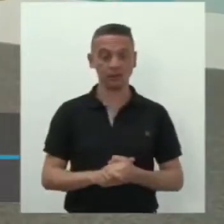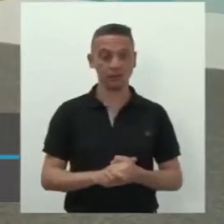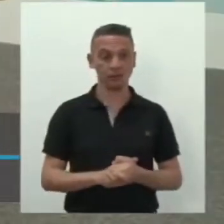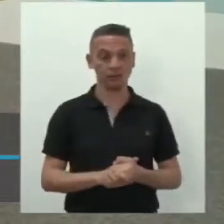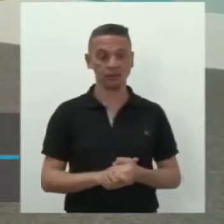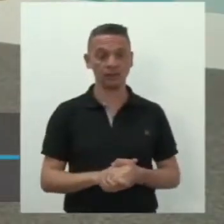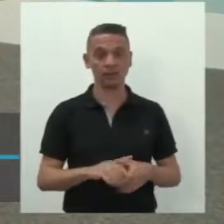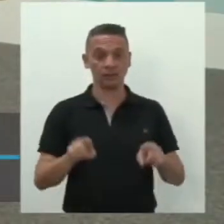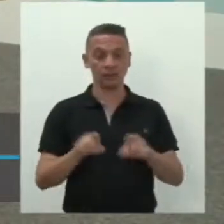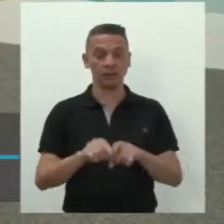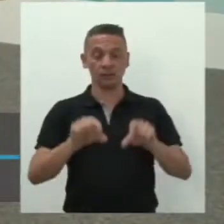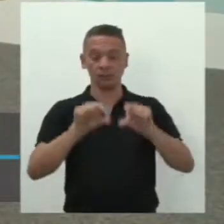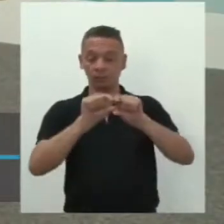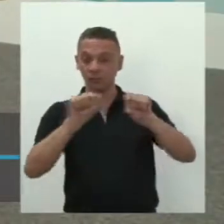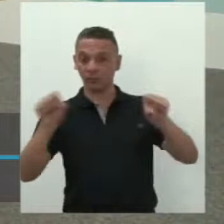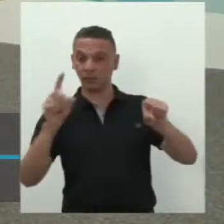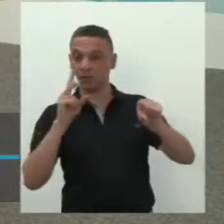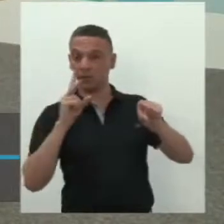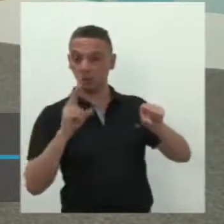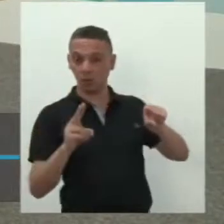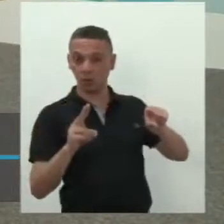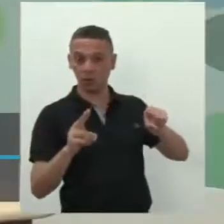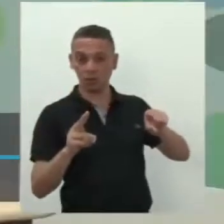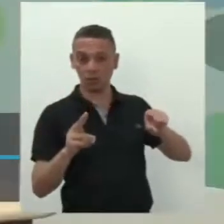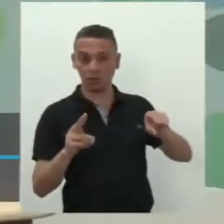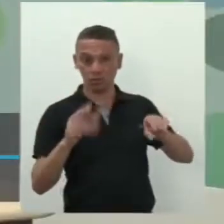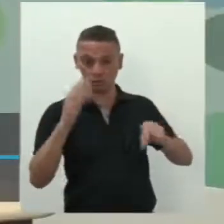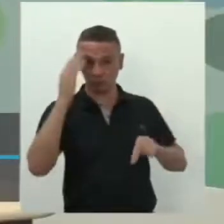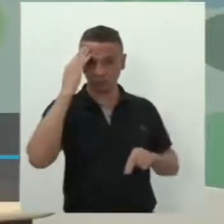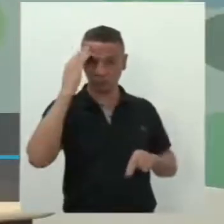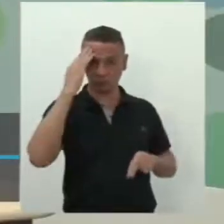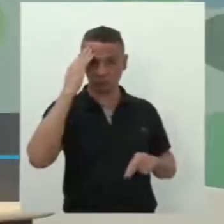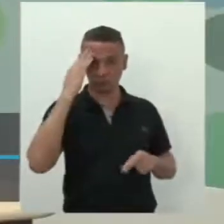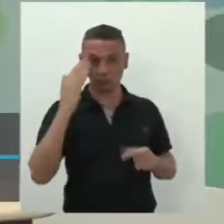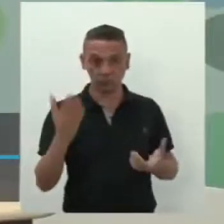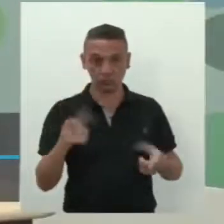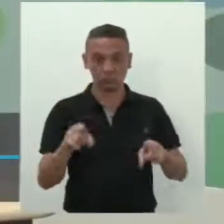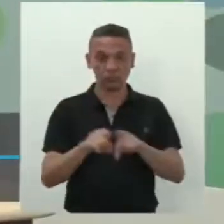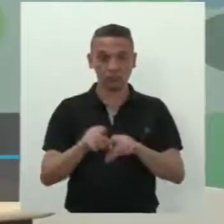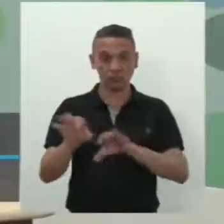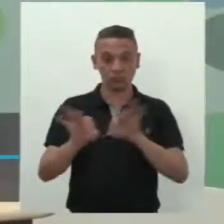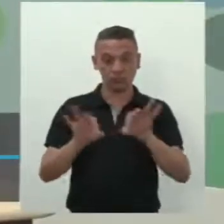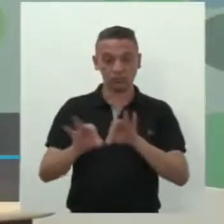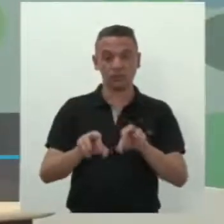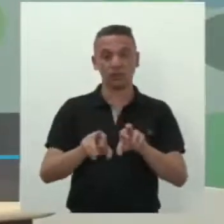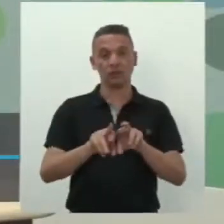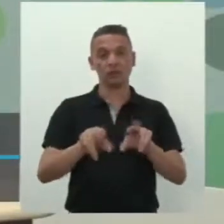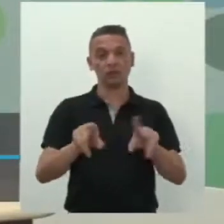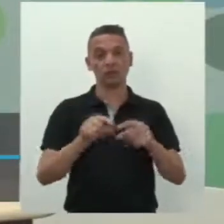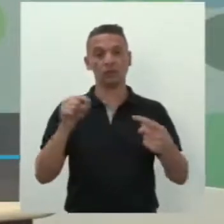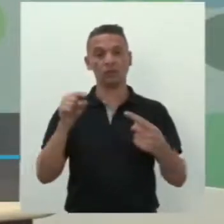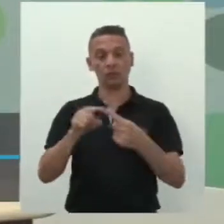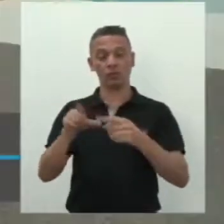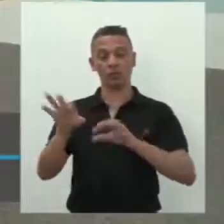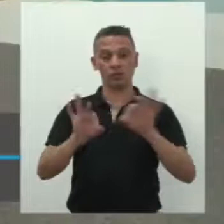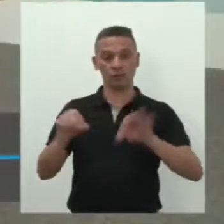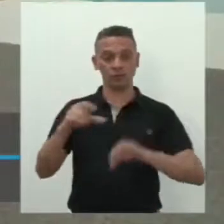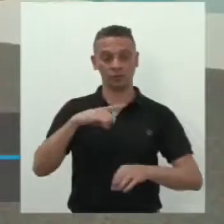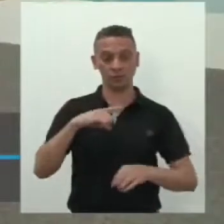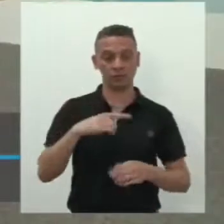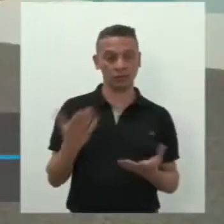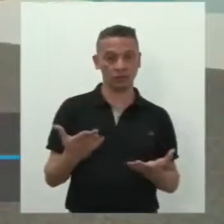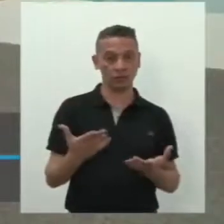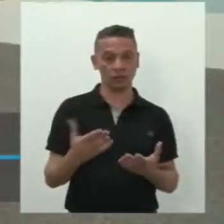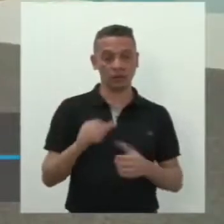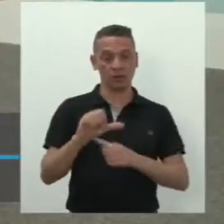a mesma linha, né? Aliás, a mesma coluna, né? A gente pode pegar dados de colunas diferentes, seleções diferentes, né? Aí é só a gente